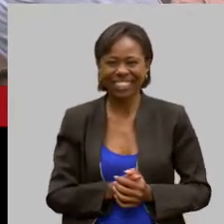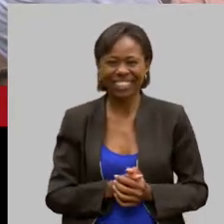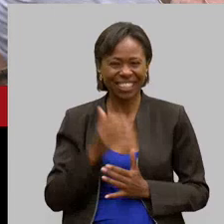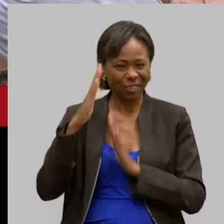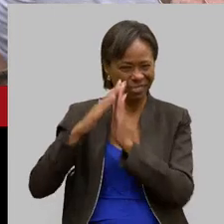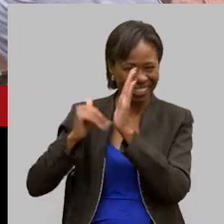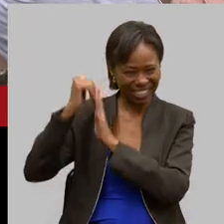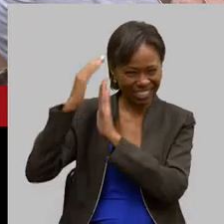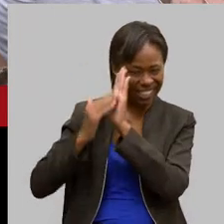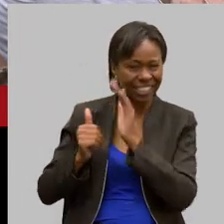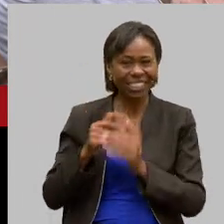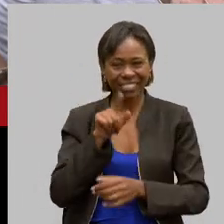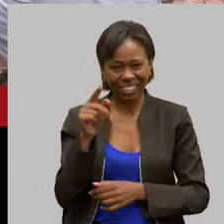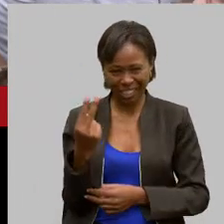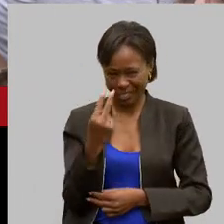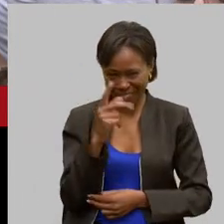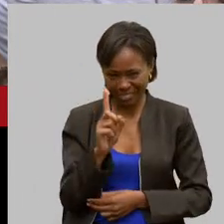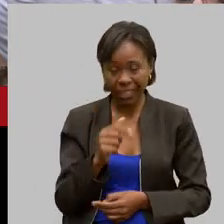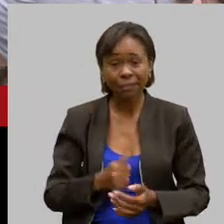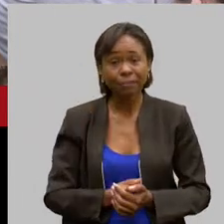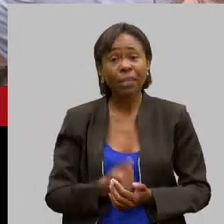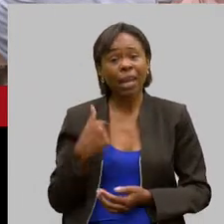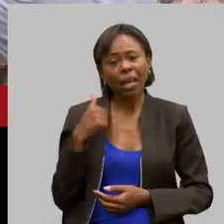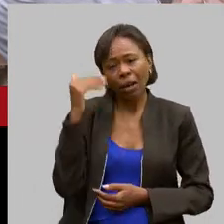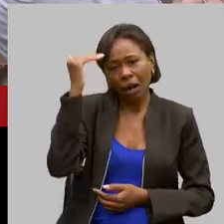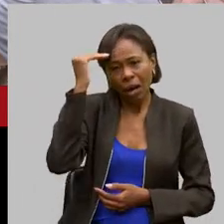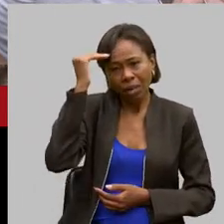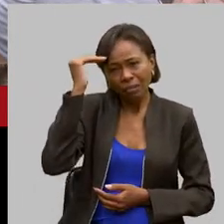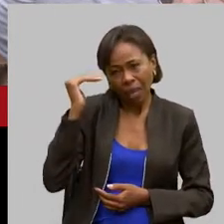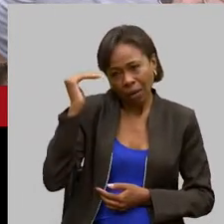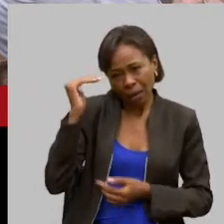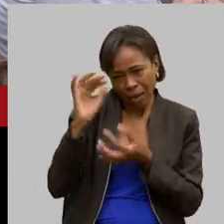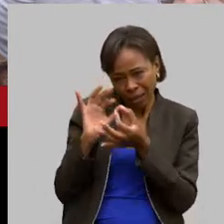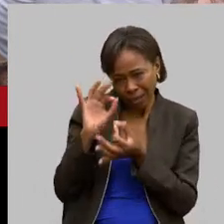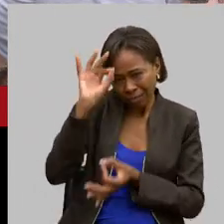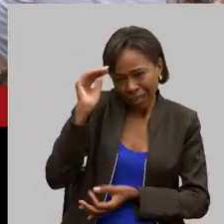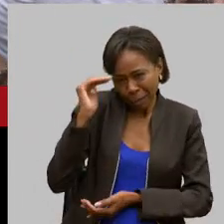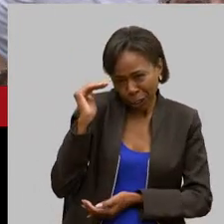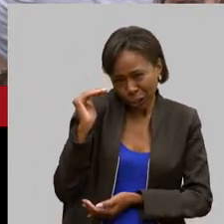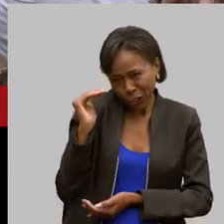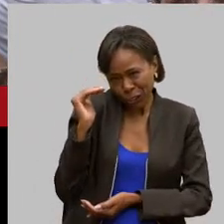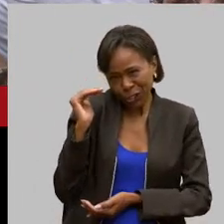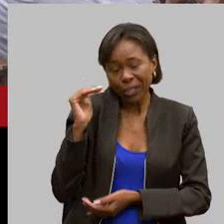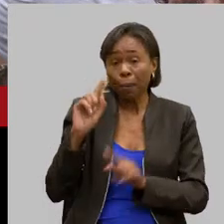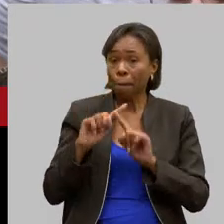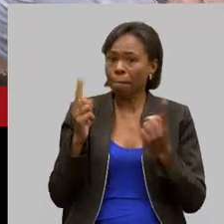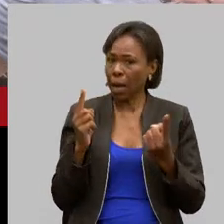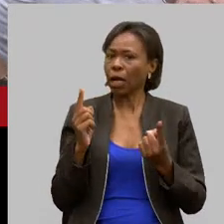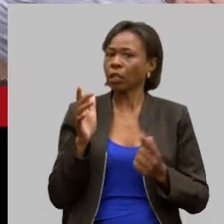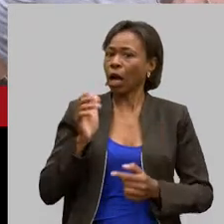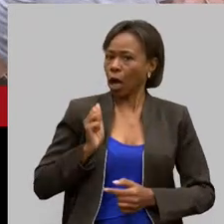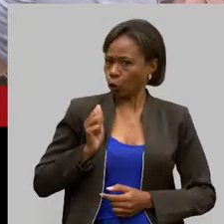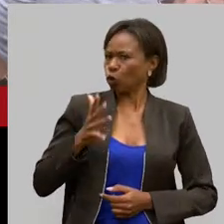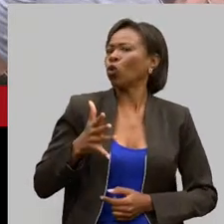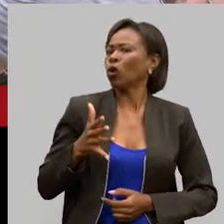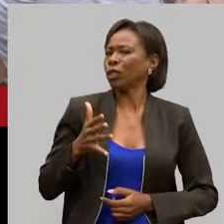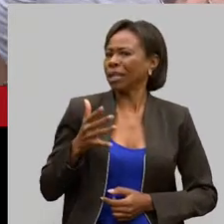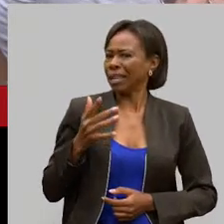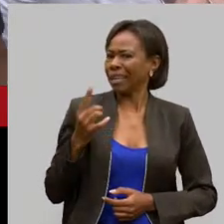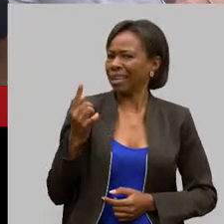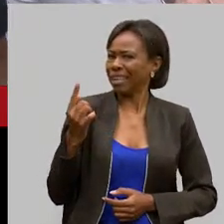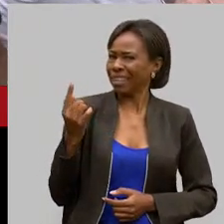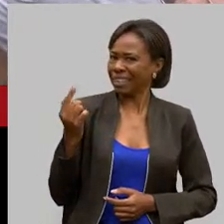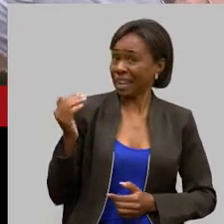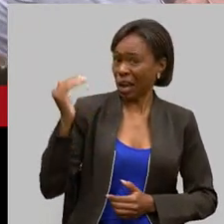vendo sou baixinha no tamanho mas a gente é muito grande na nas atitudes Eu me chamo vivia